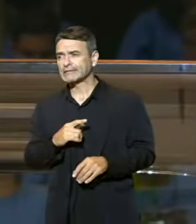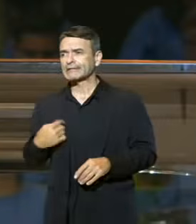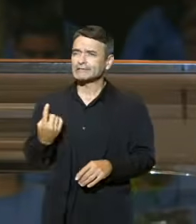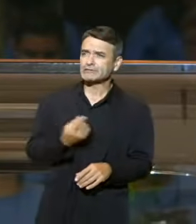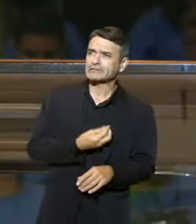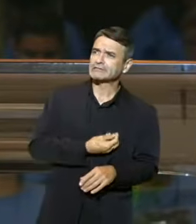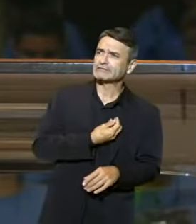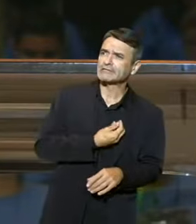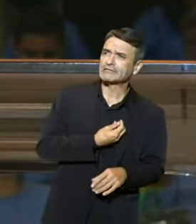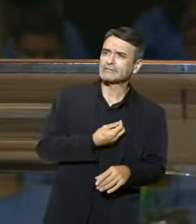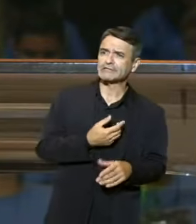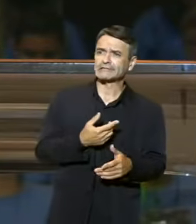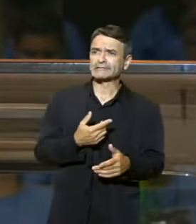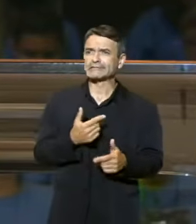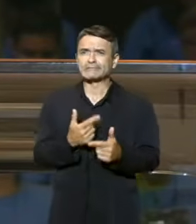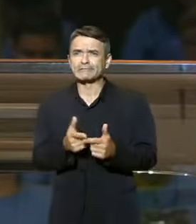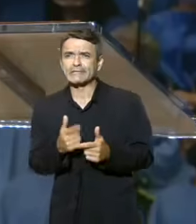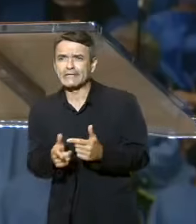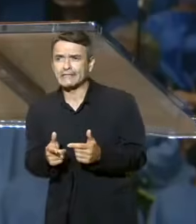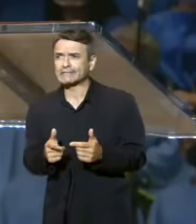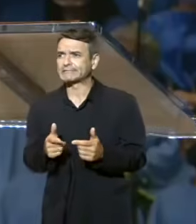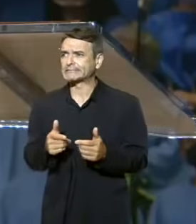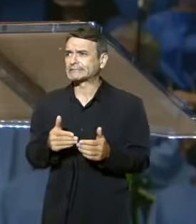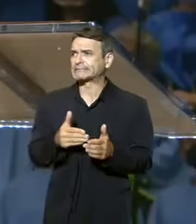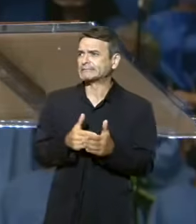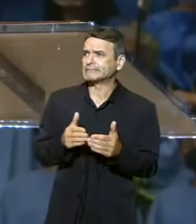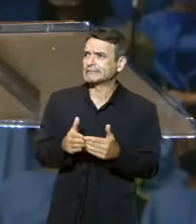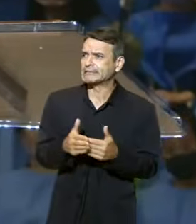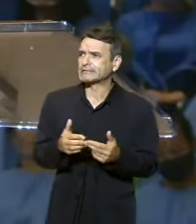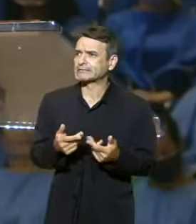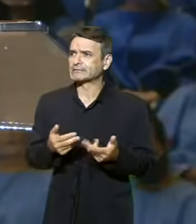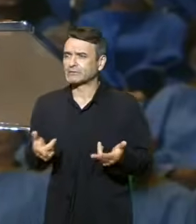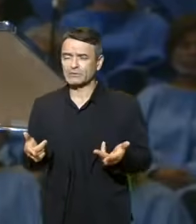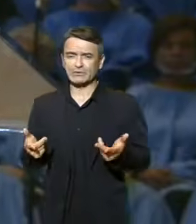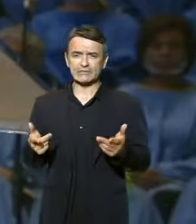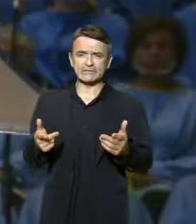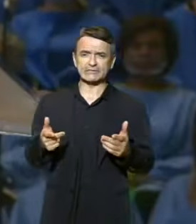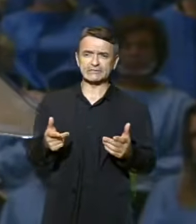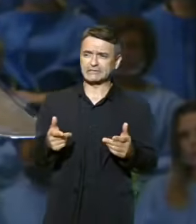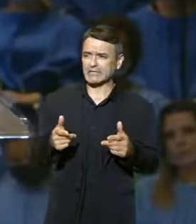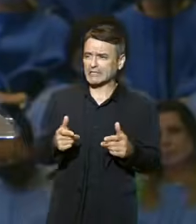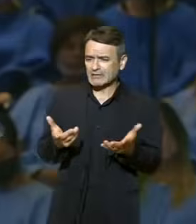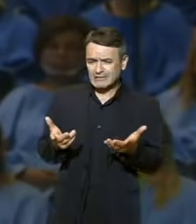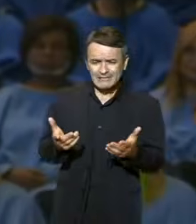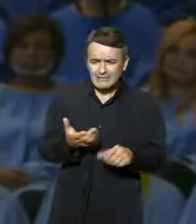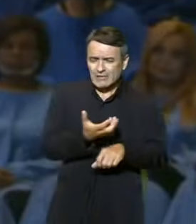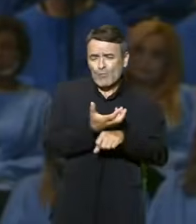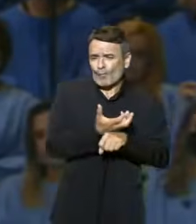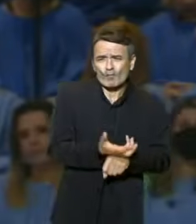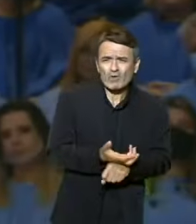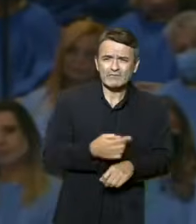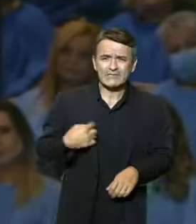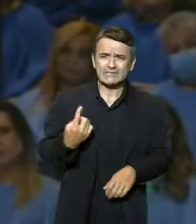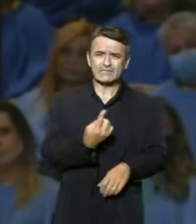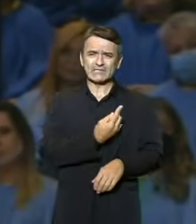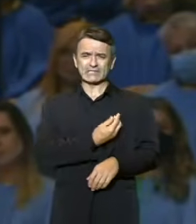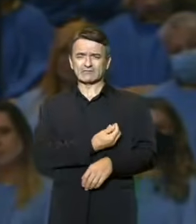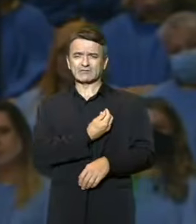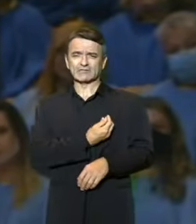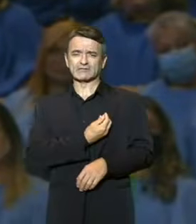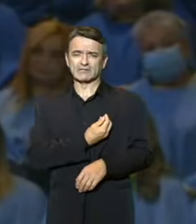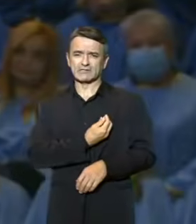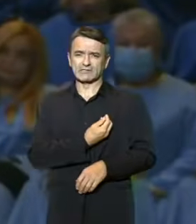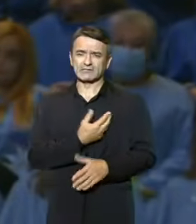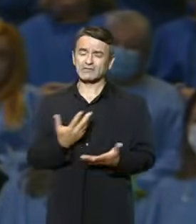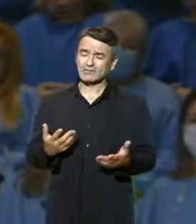com certa limitação, nós como seres humanos lidamos com os nossos desejos todos os dias. E por